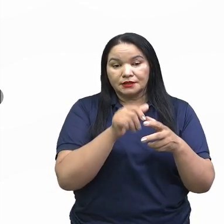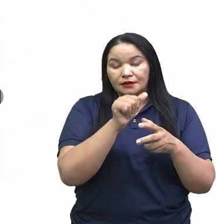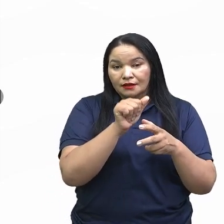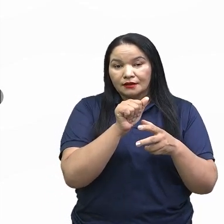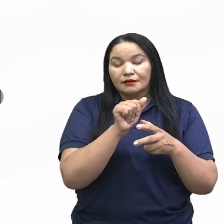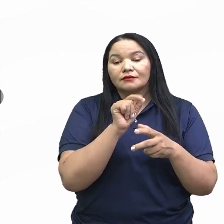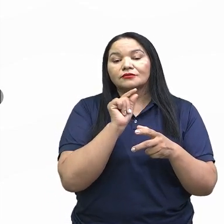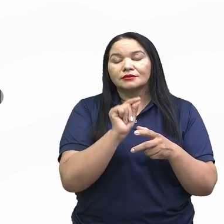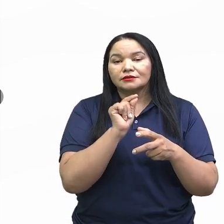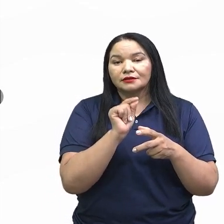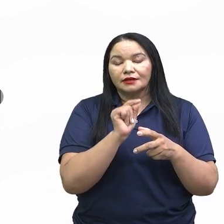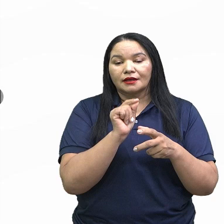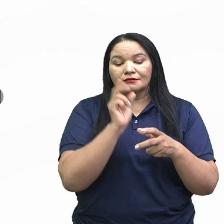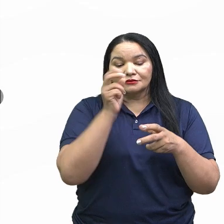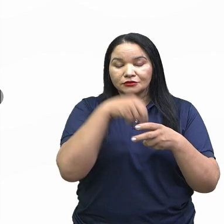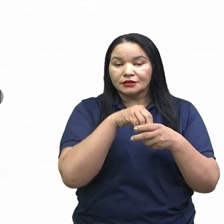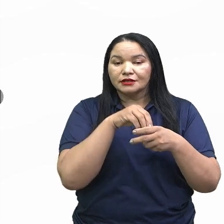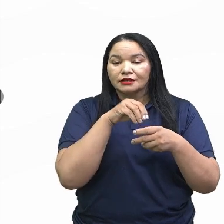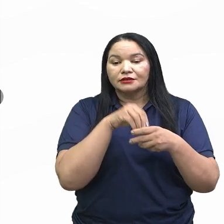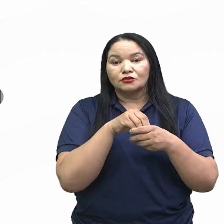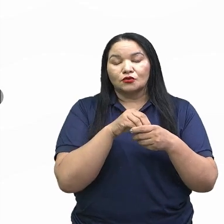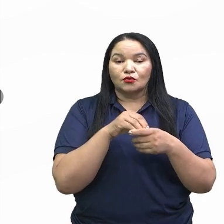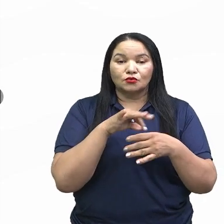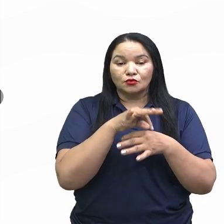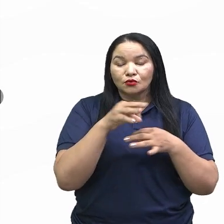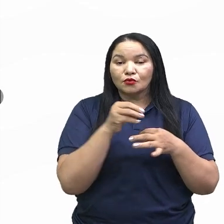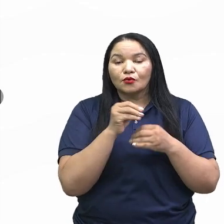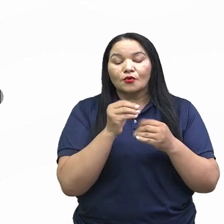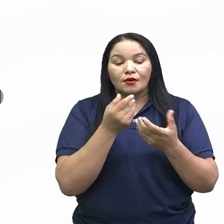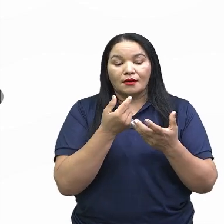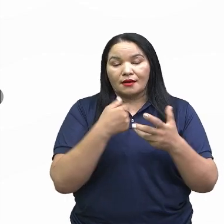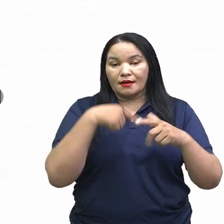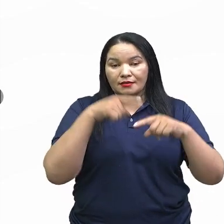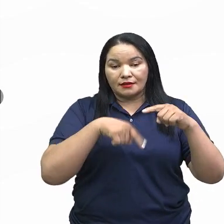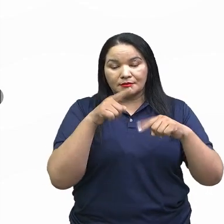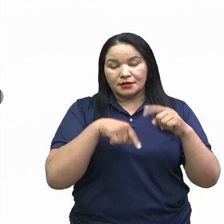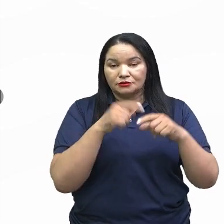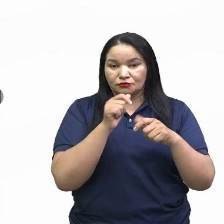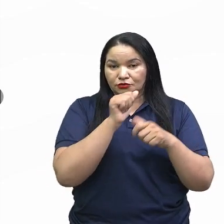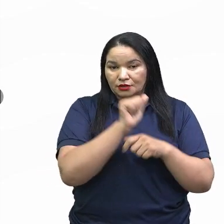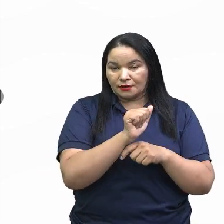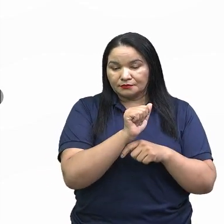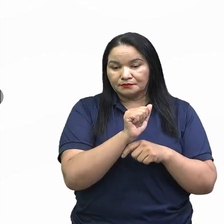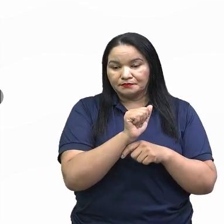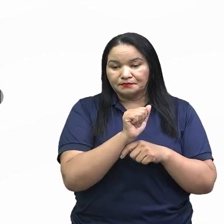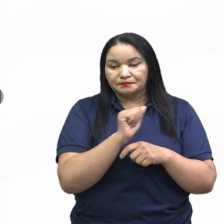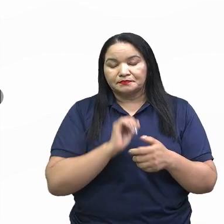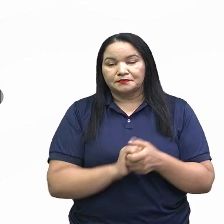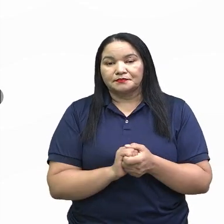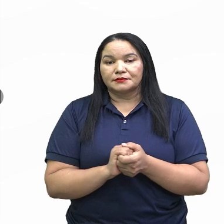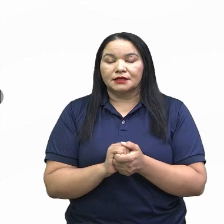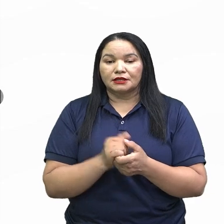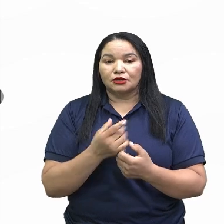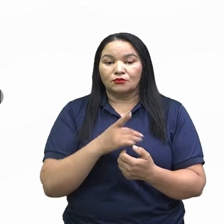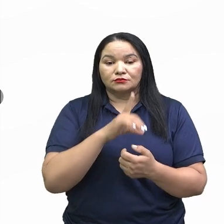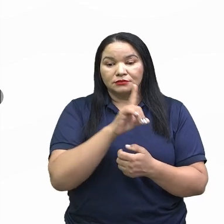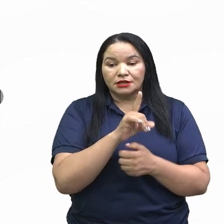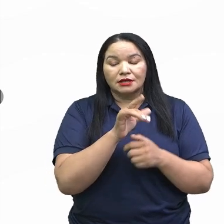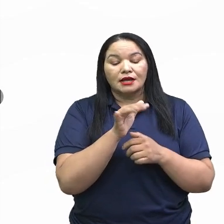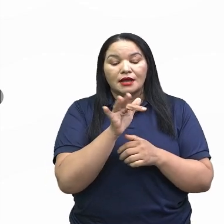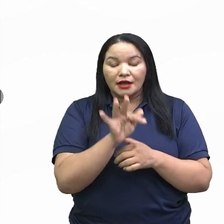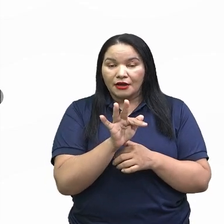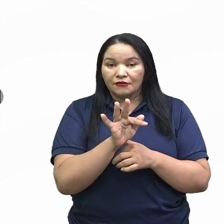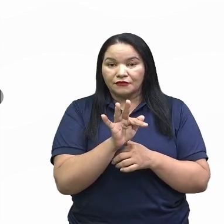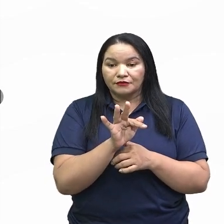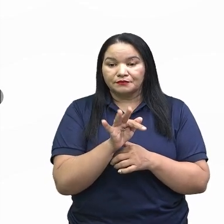por quem? Vai ser formado ali por todos os elementos de A. Então, domínio. O conjunto A é chamado de domínio da função